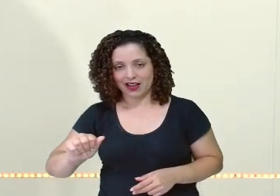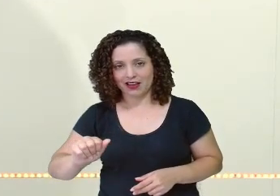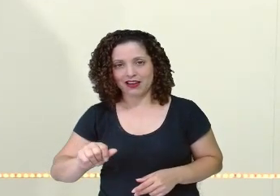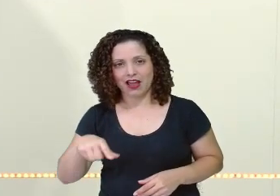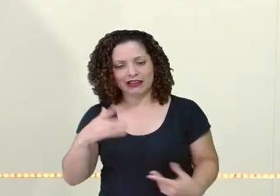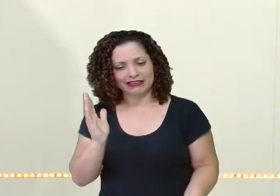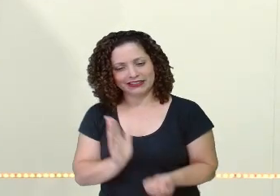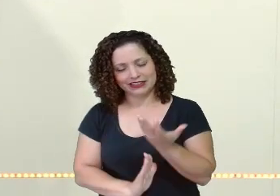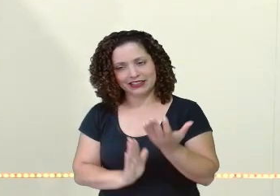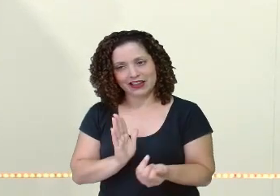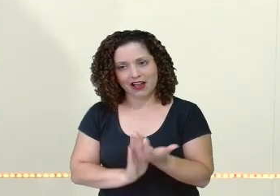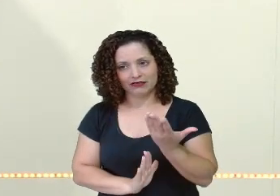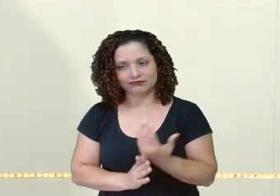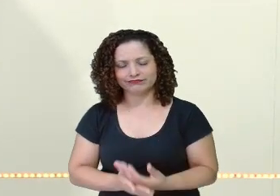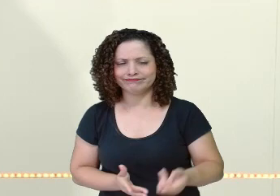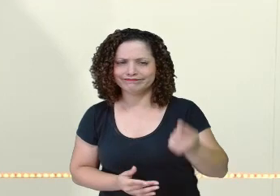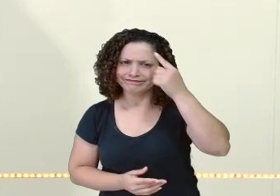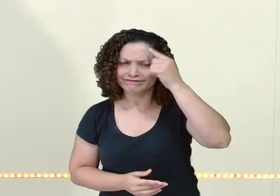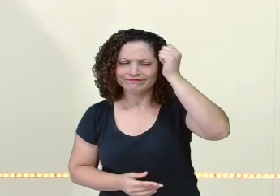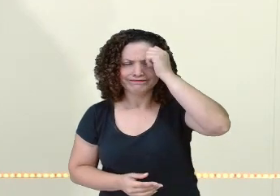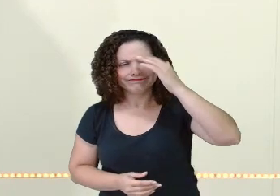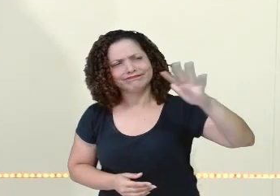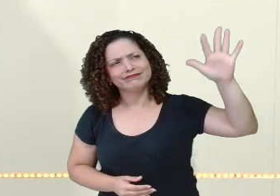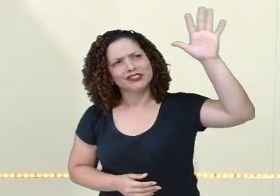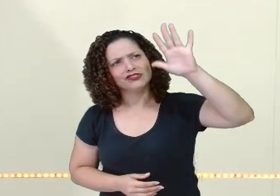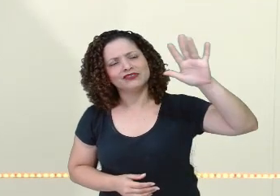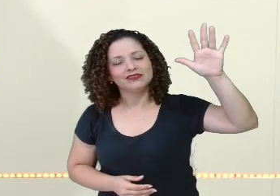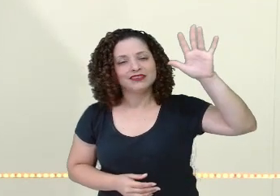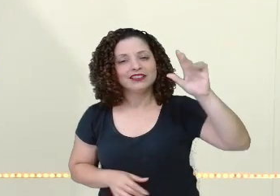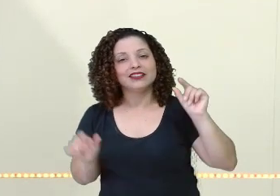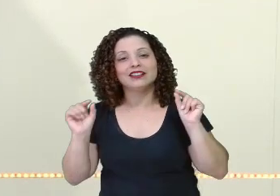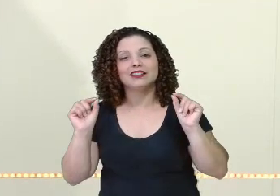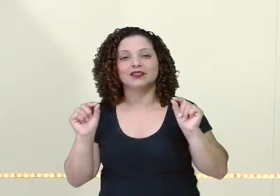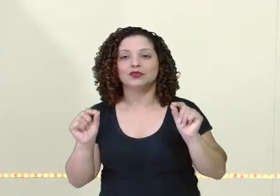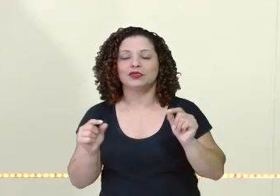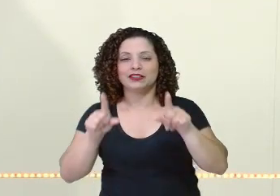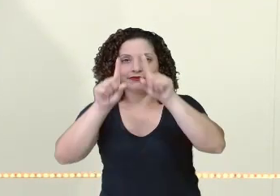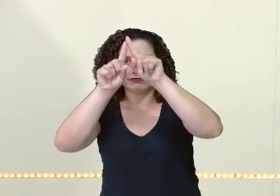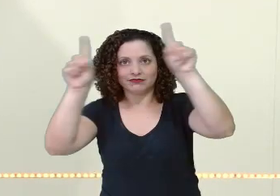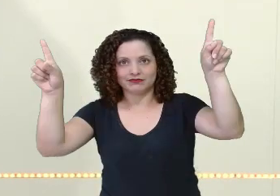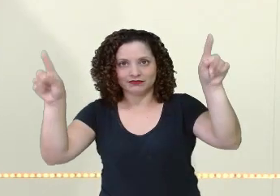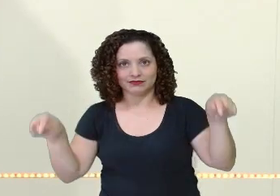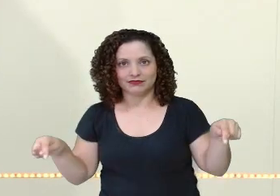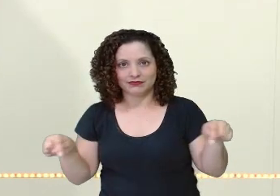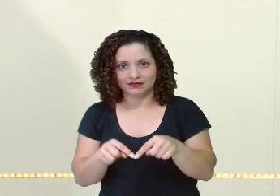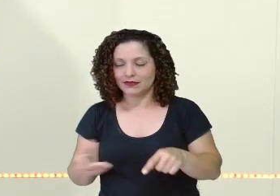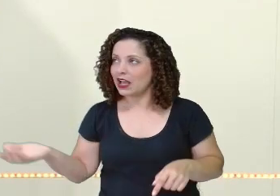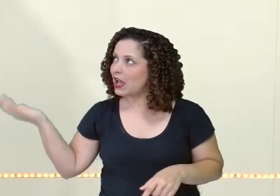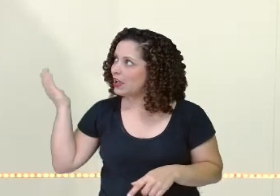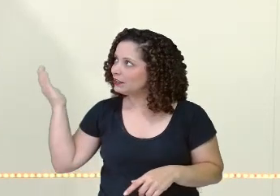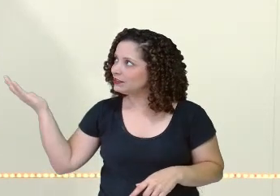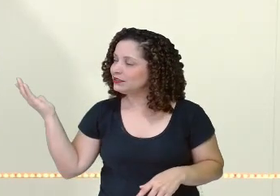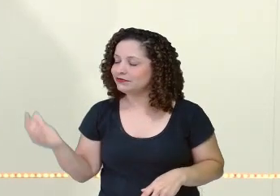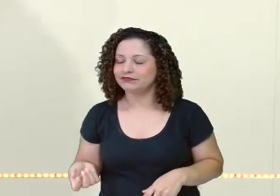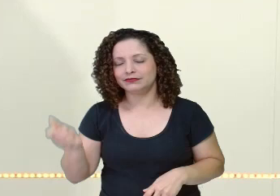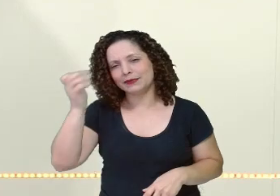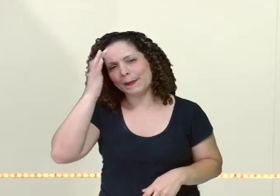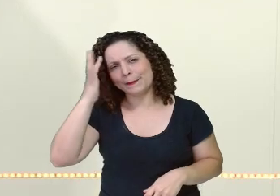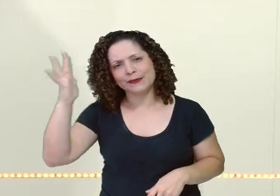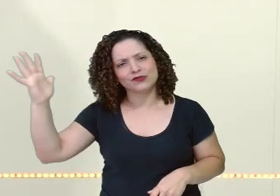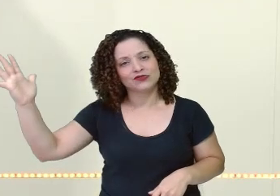escala? Vamos imaginar um espaço como esse aqui, desse quadrado, tá? Então, vamos imaginar o